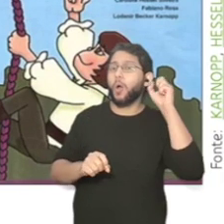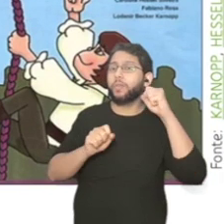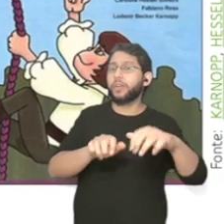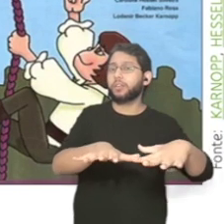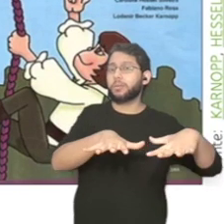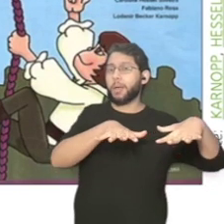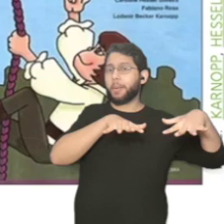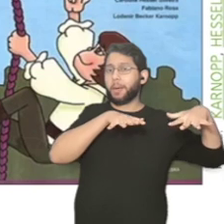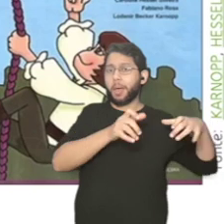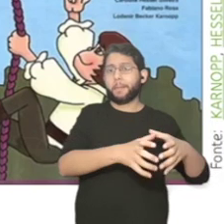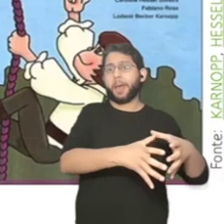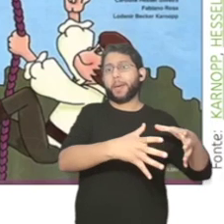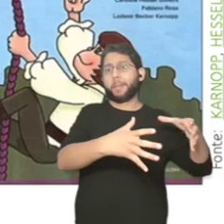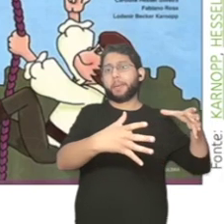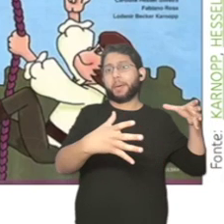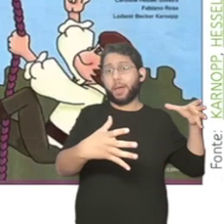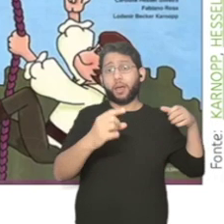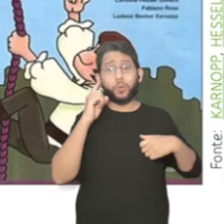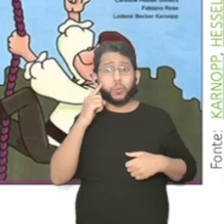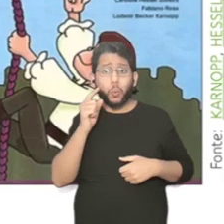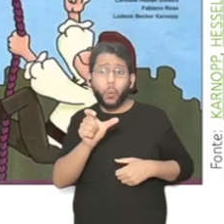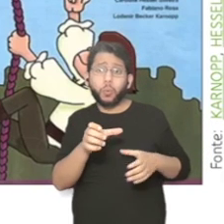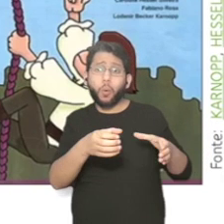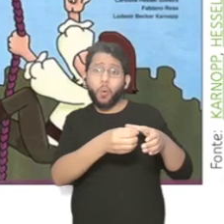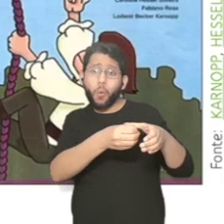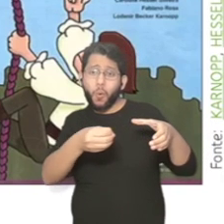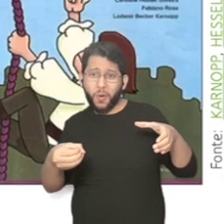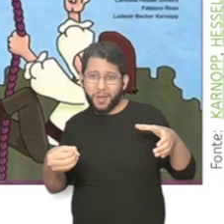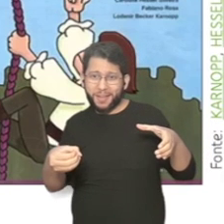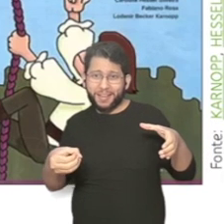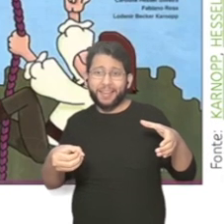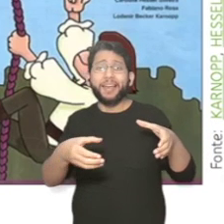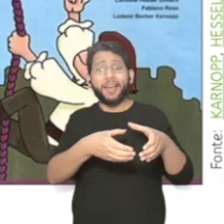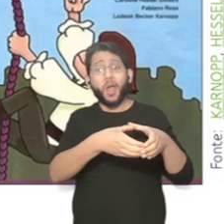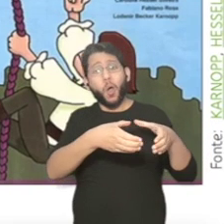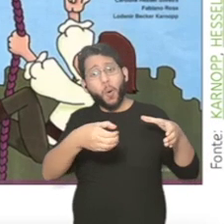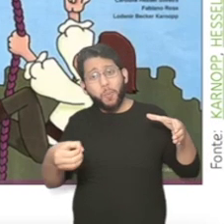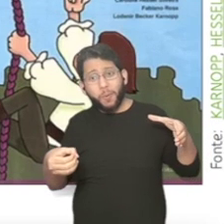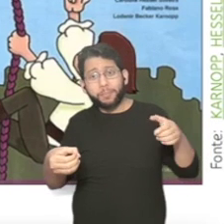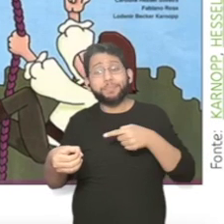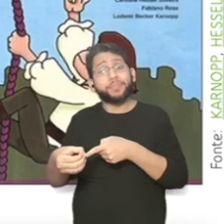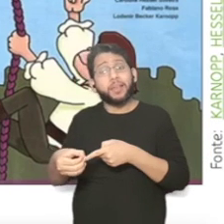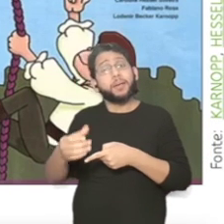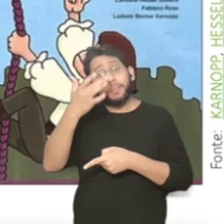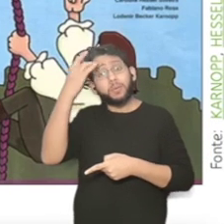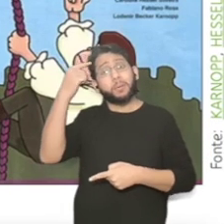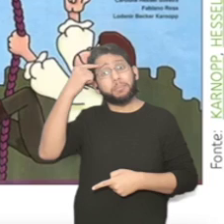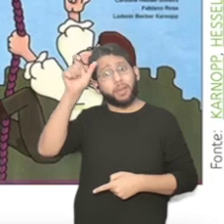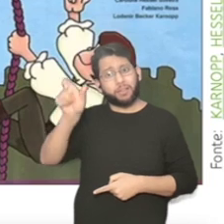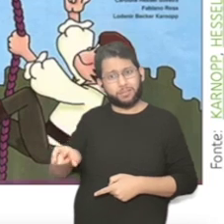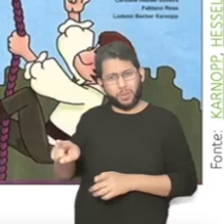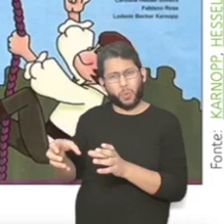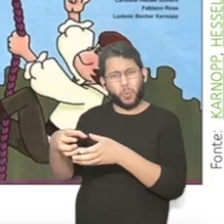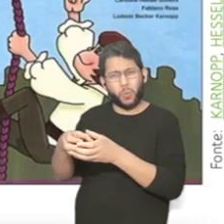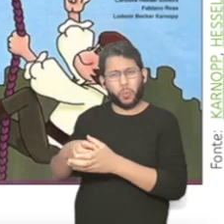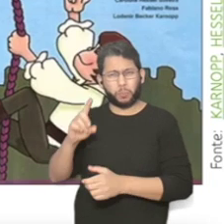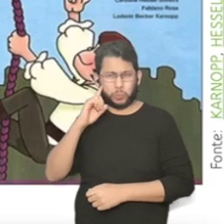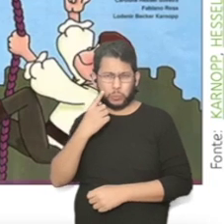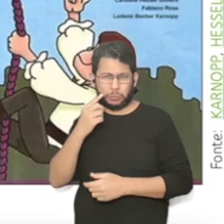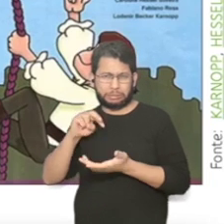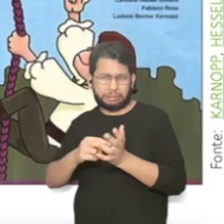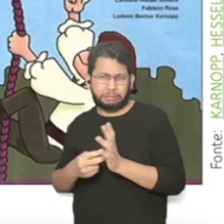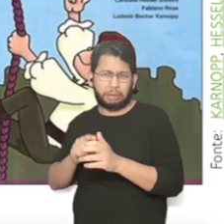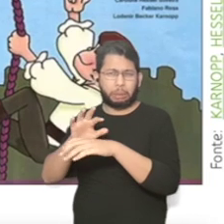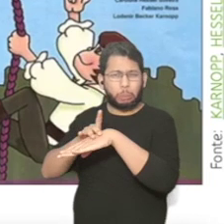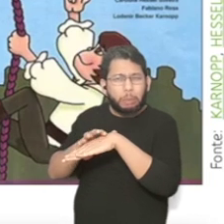é distanciado da visão patologizante em que a abordagem oralista o situa, pois nessa abordagem, a surdez não é vista